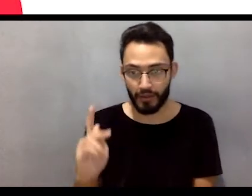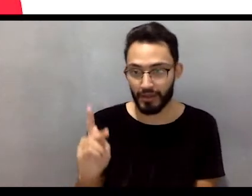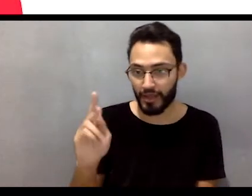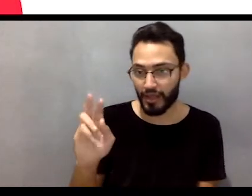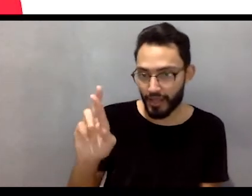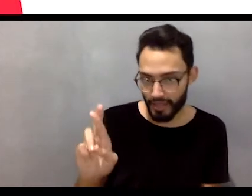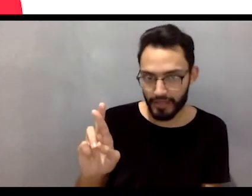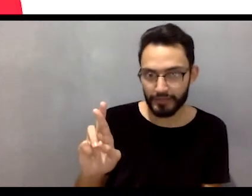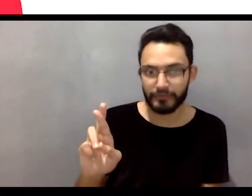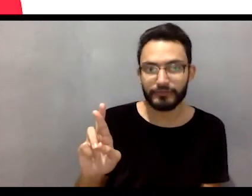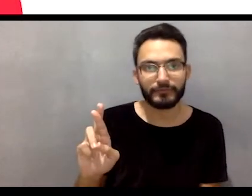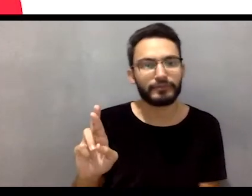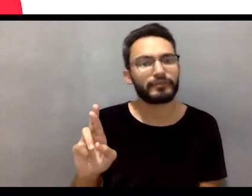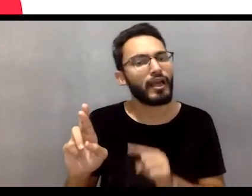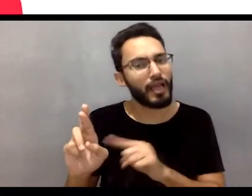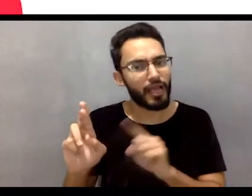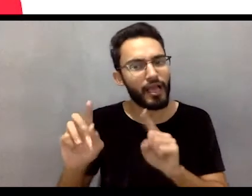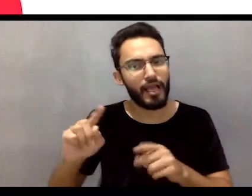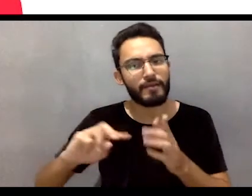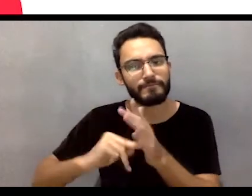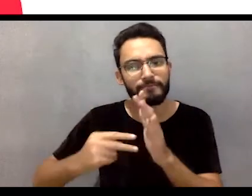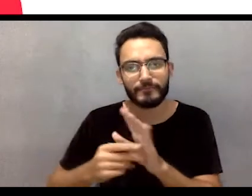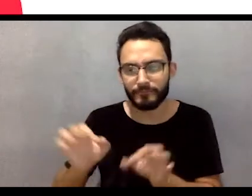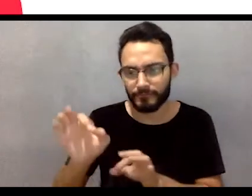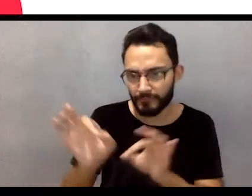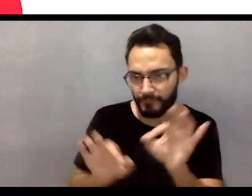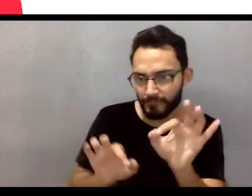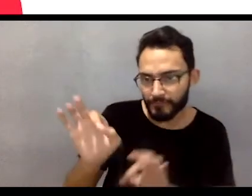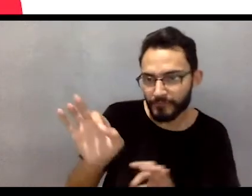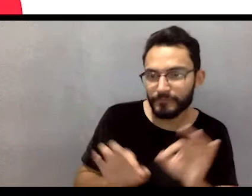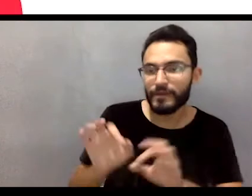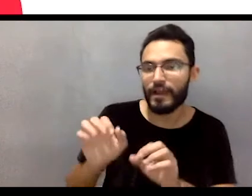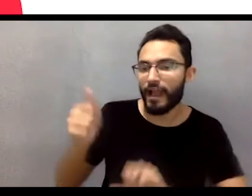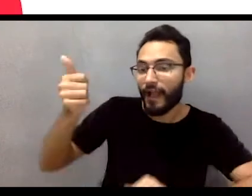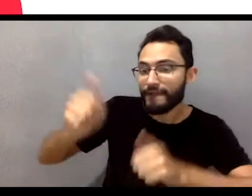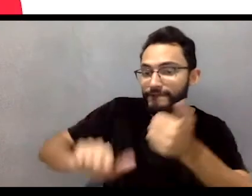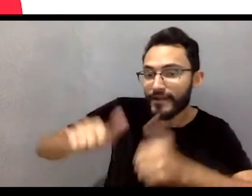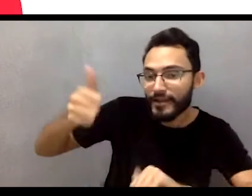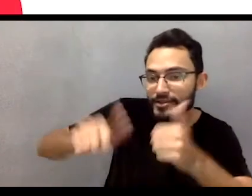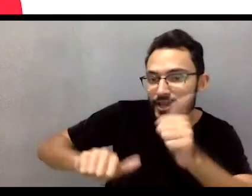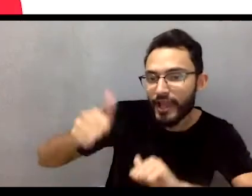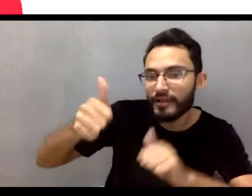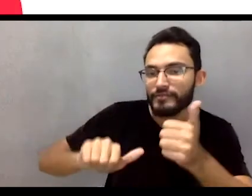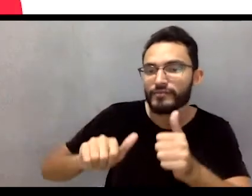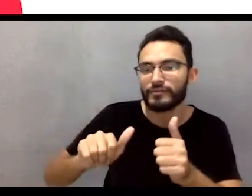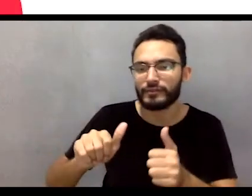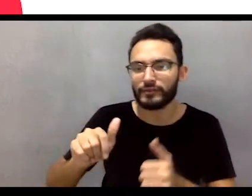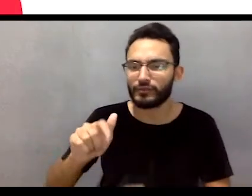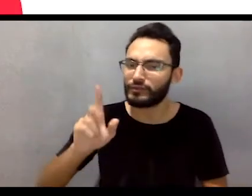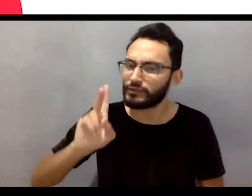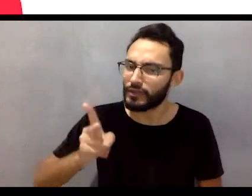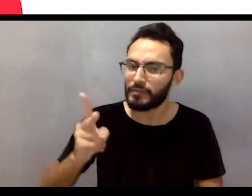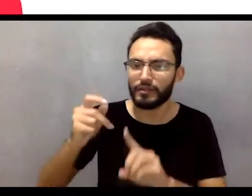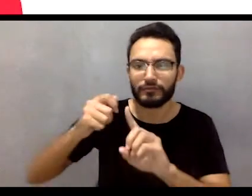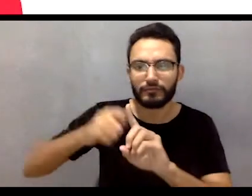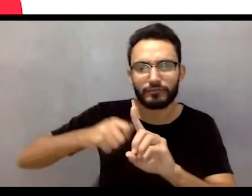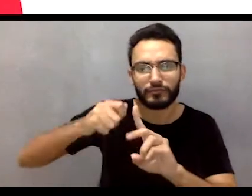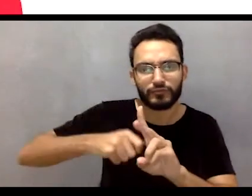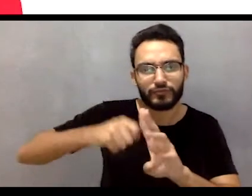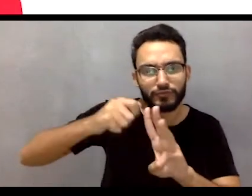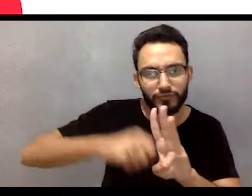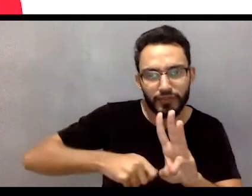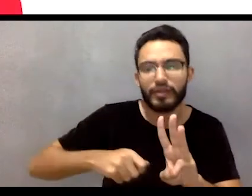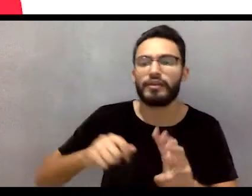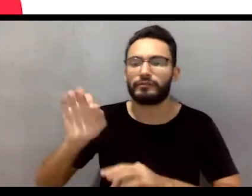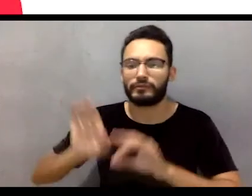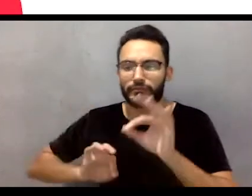são definidos, medidos e reavaliados normalmente trimestralmente. Então, a gente